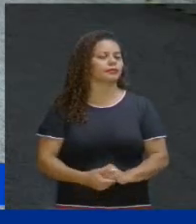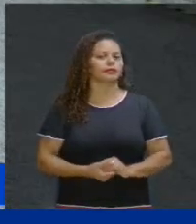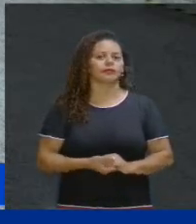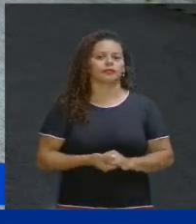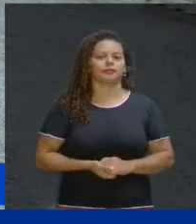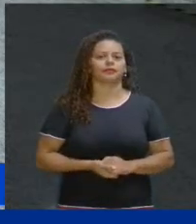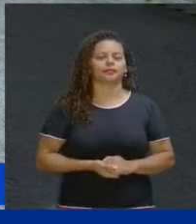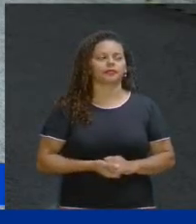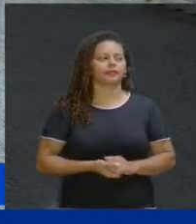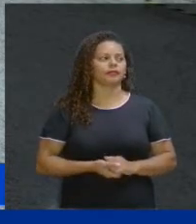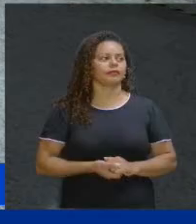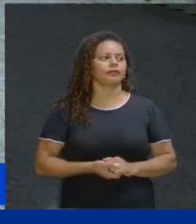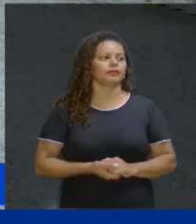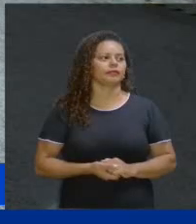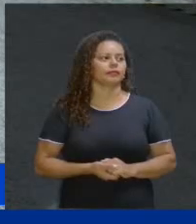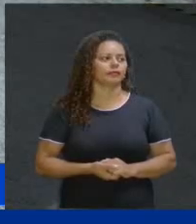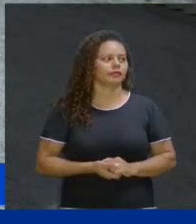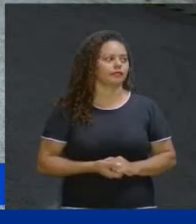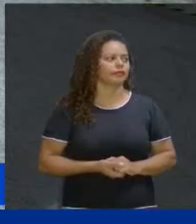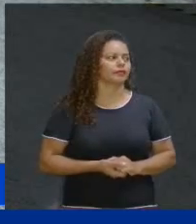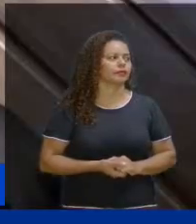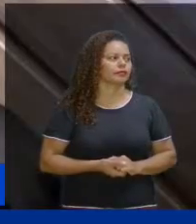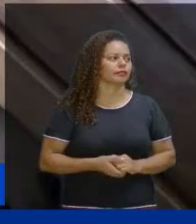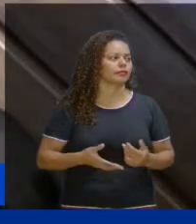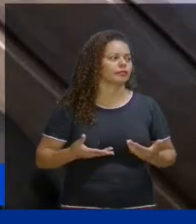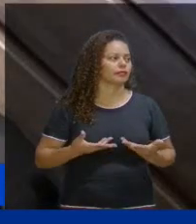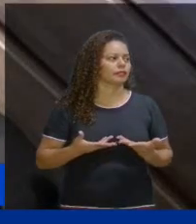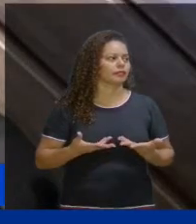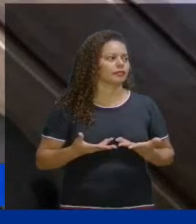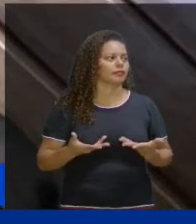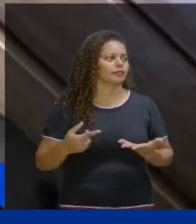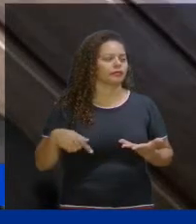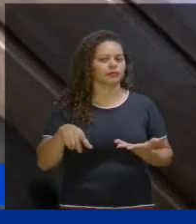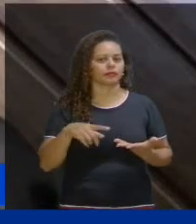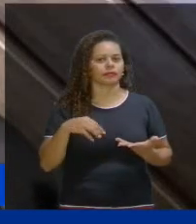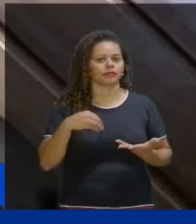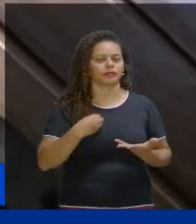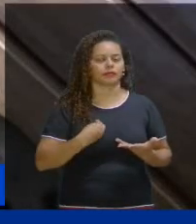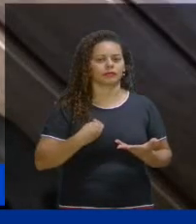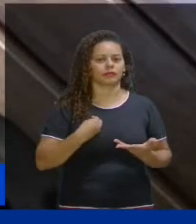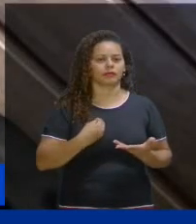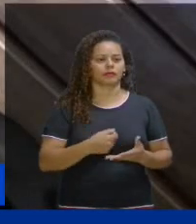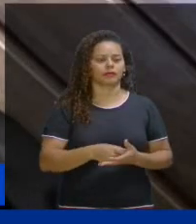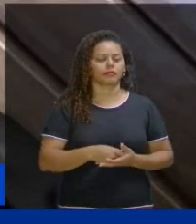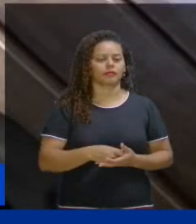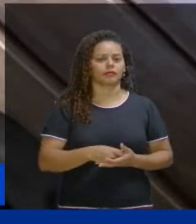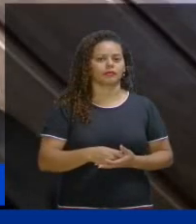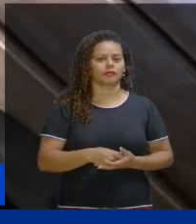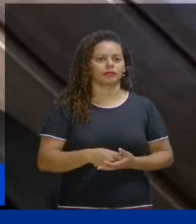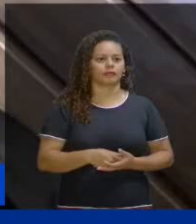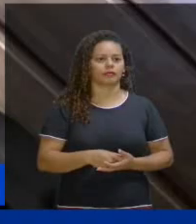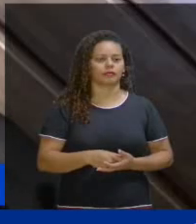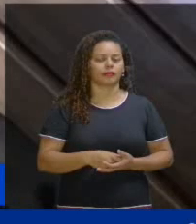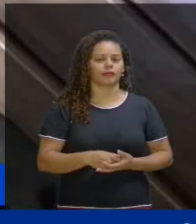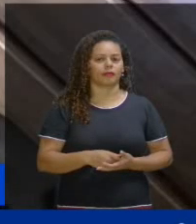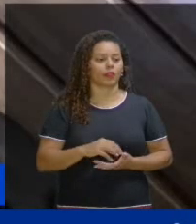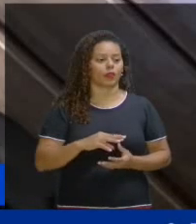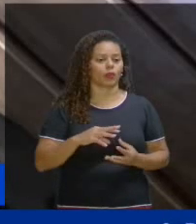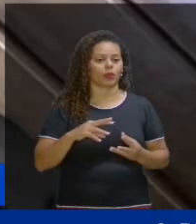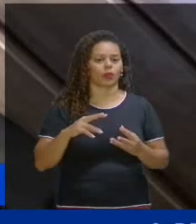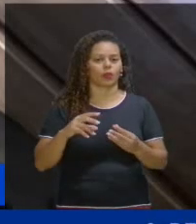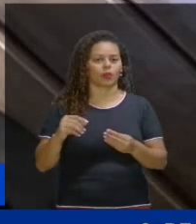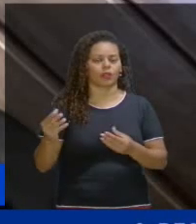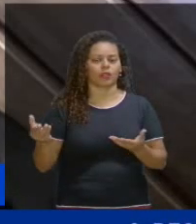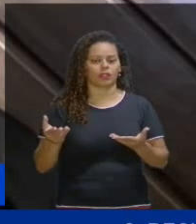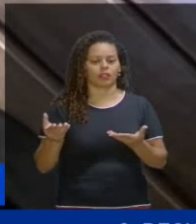Excelentíssimo senhor presidente, ilustres pares, doutora Procuradora Regional Em Eleitoral, ambiente virtual, na todos que tela, nos a juíza acompanham Paola